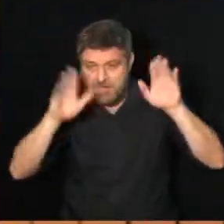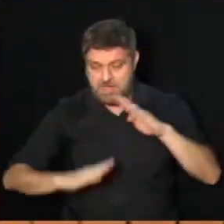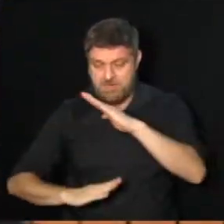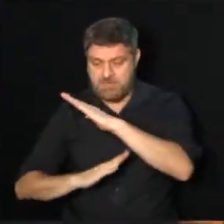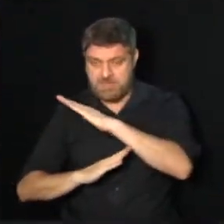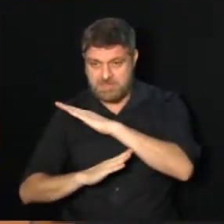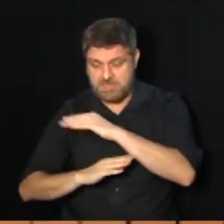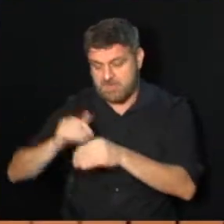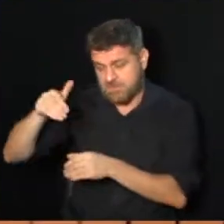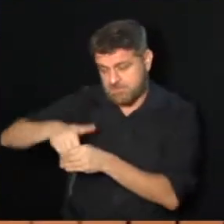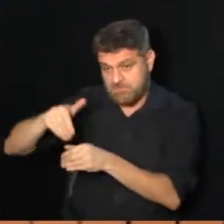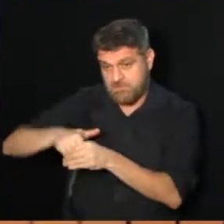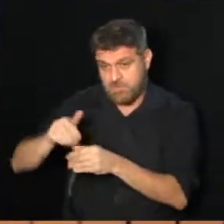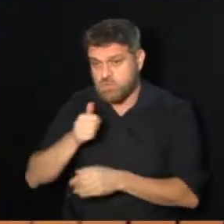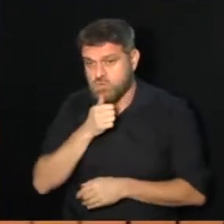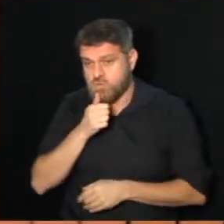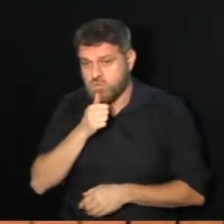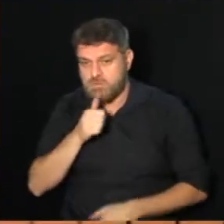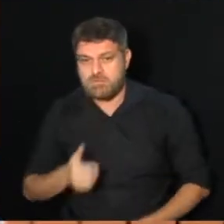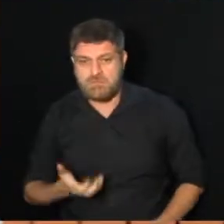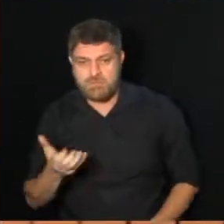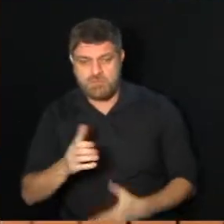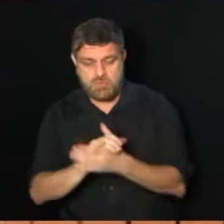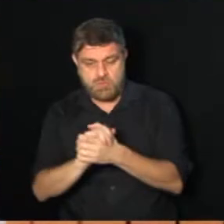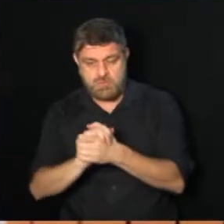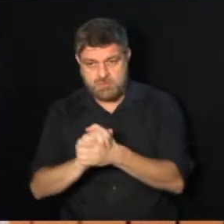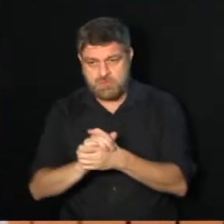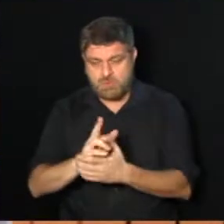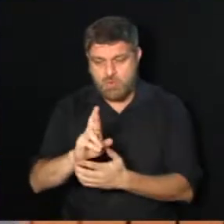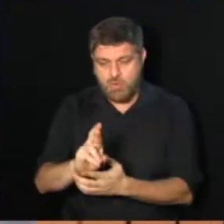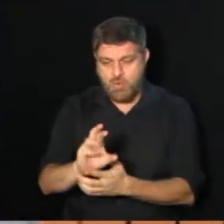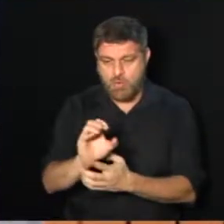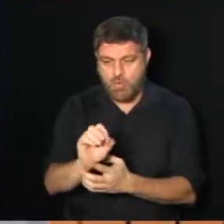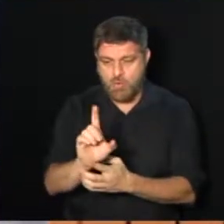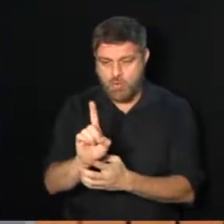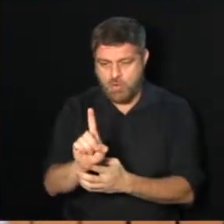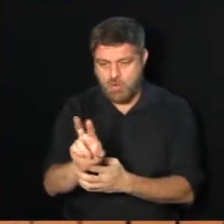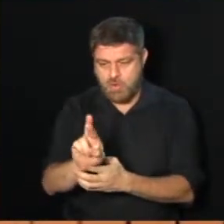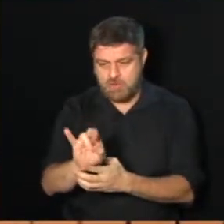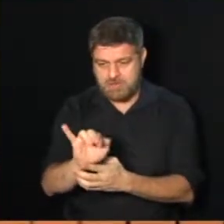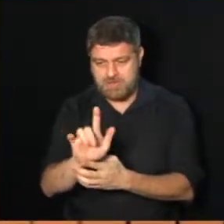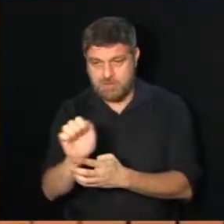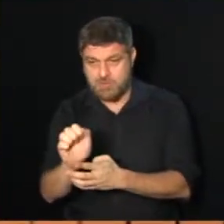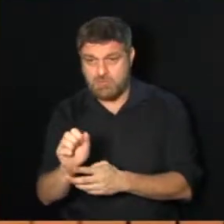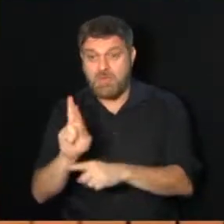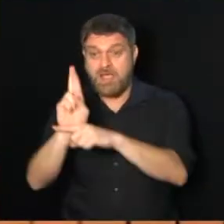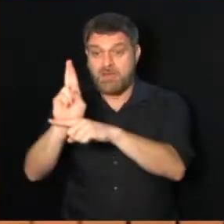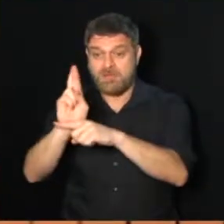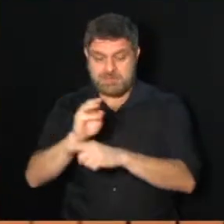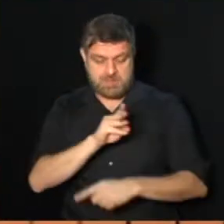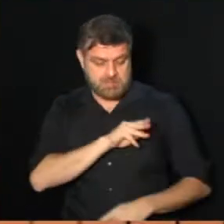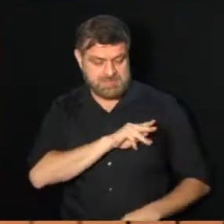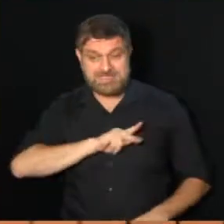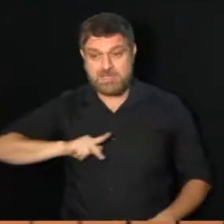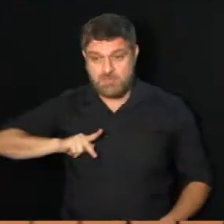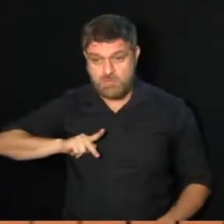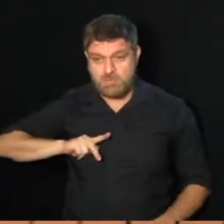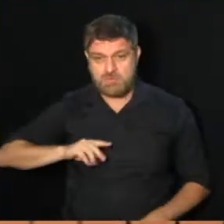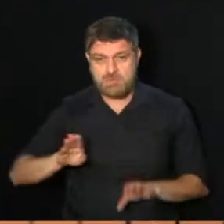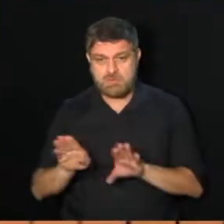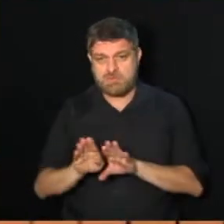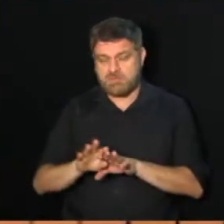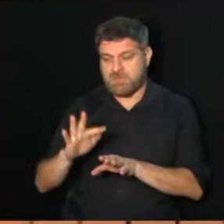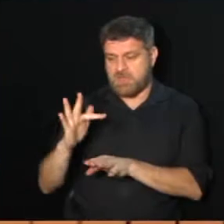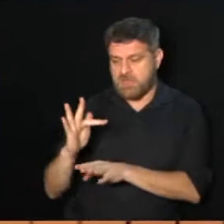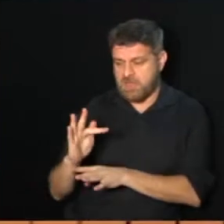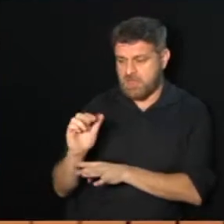casa. Cumprimentar o doutor Rodrigo, representando o Ministério Público, também a doutora